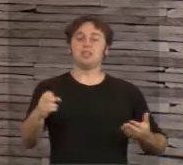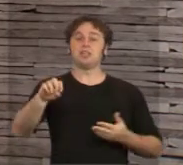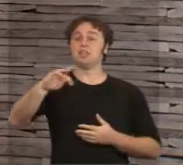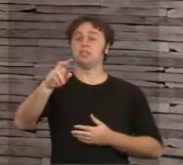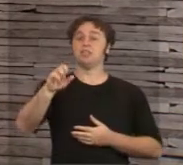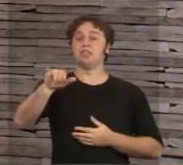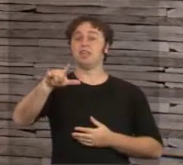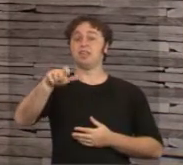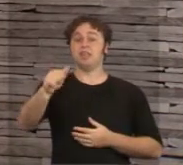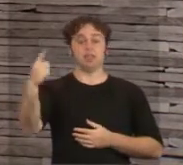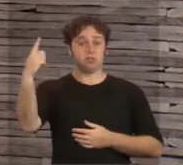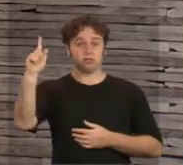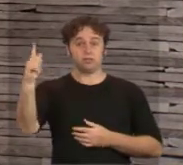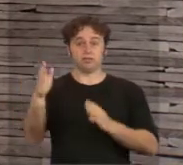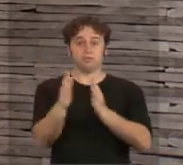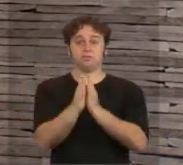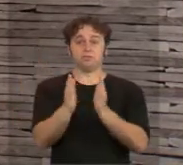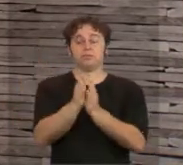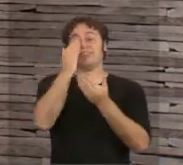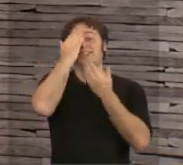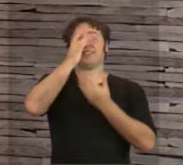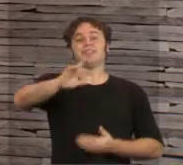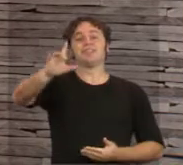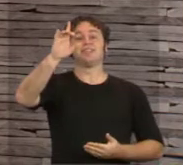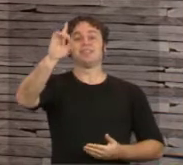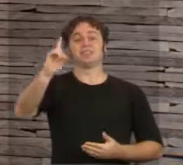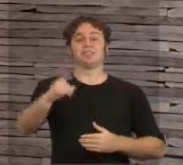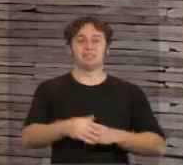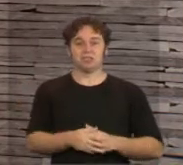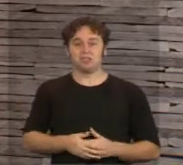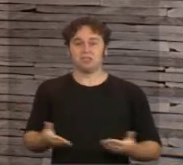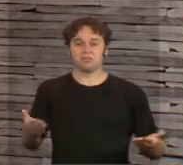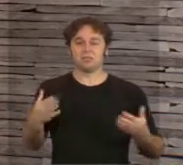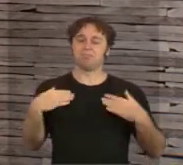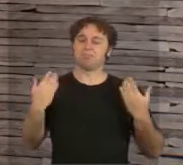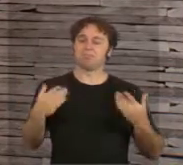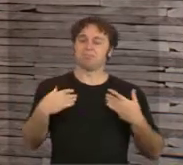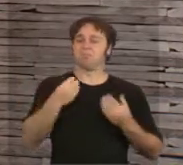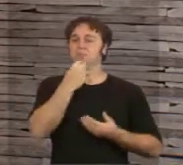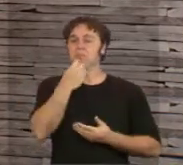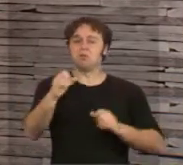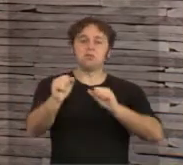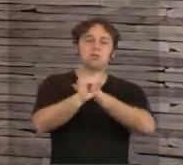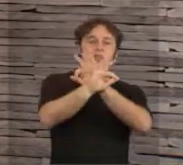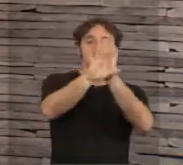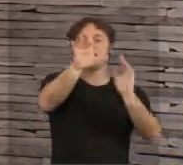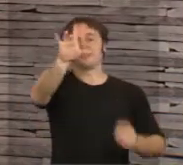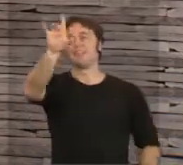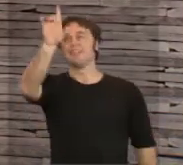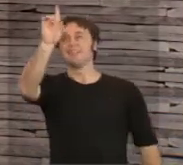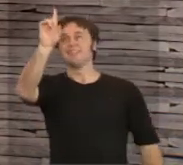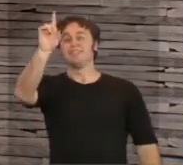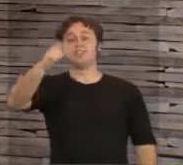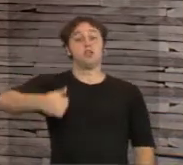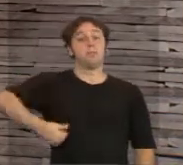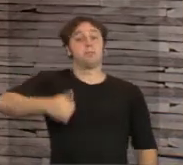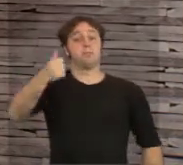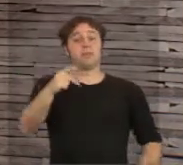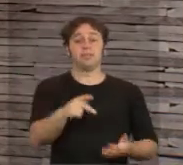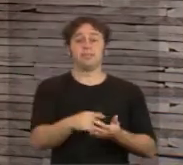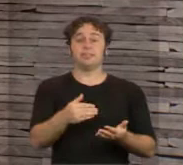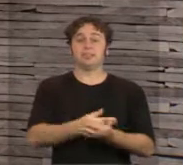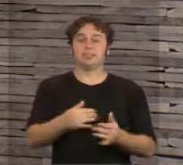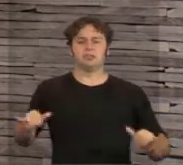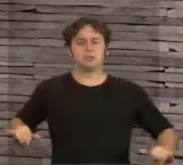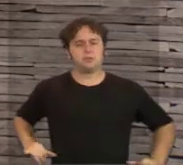de Goiânia reza em ação de graças e partilha conosco essa alegria. Glória a Deus pela graça alcançada. Primeiro mistério